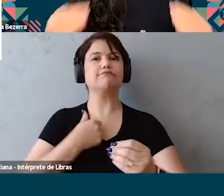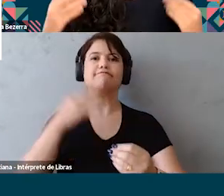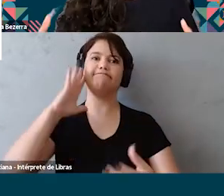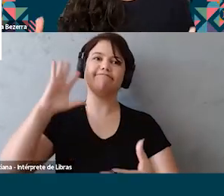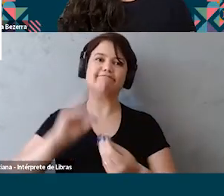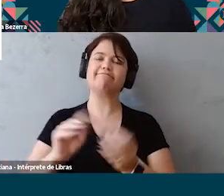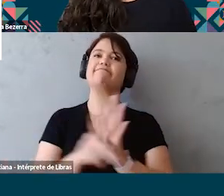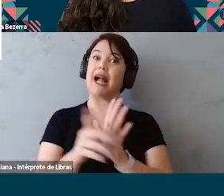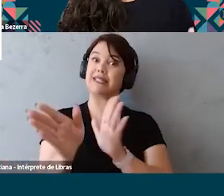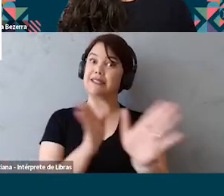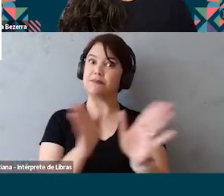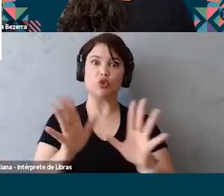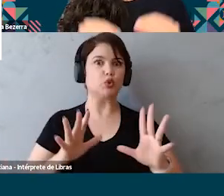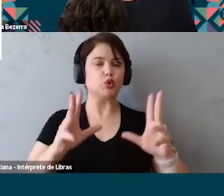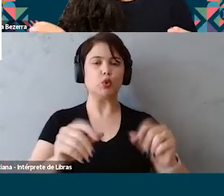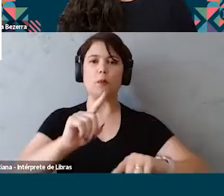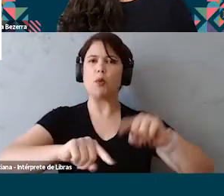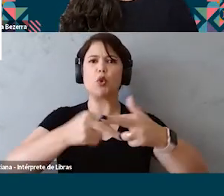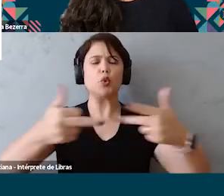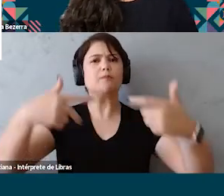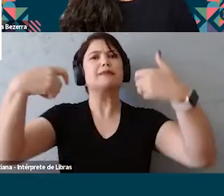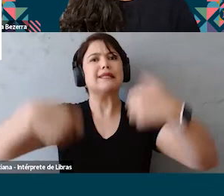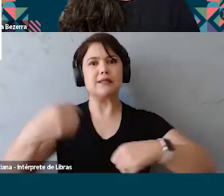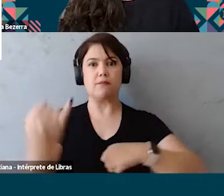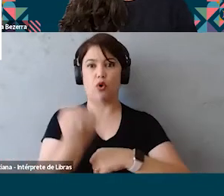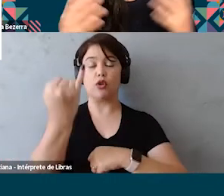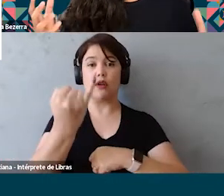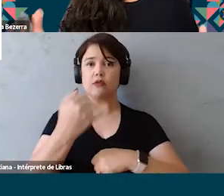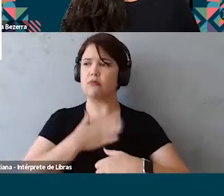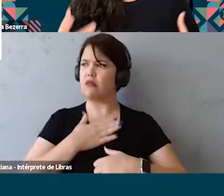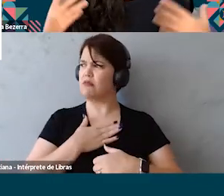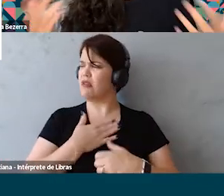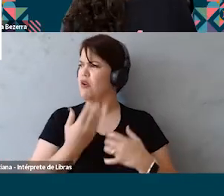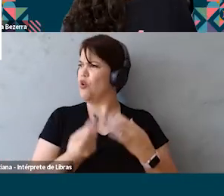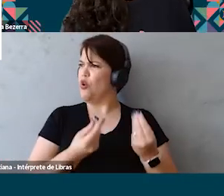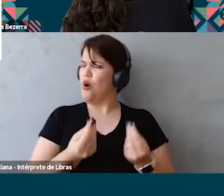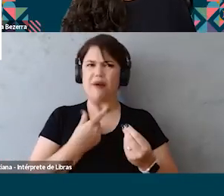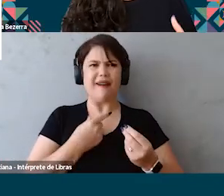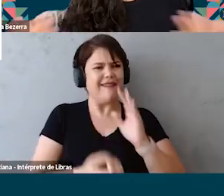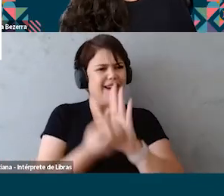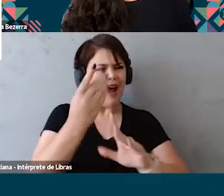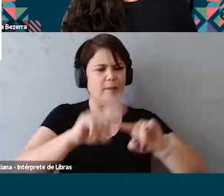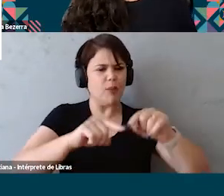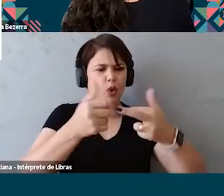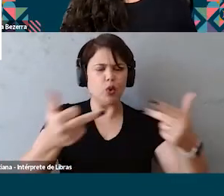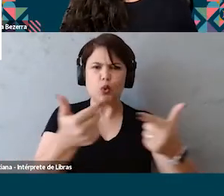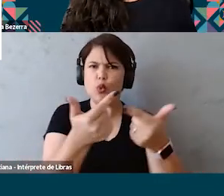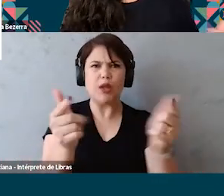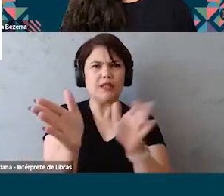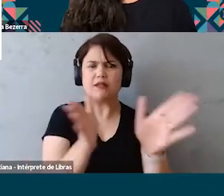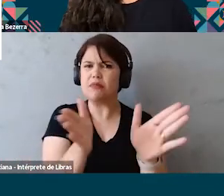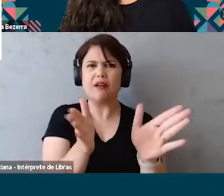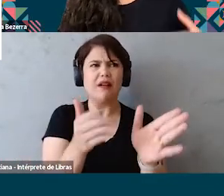gente entender que a acessibilidade é uma coisa que todo produto deve ter. Ou seja, para mim não faz mais sentido criar um produto que não